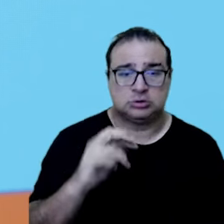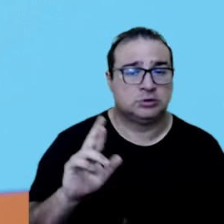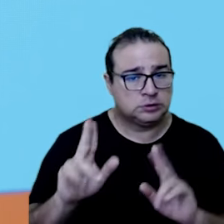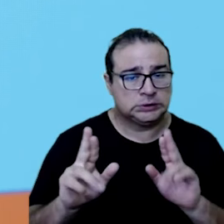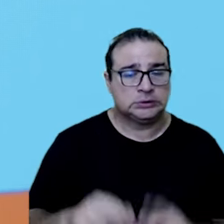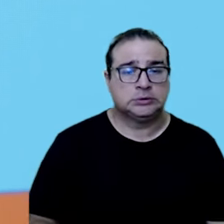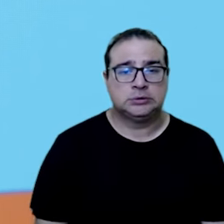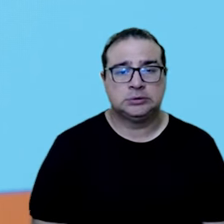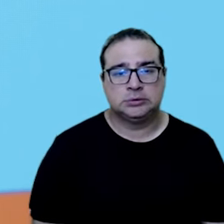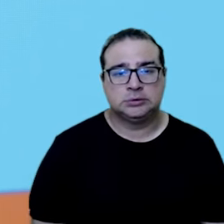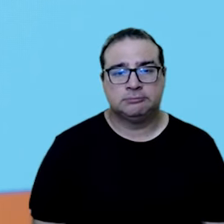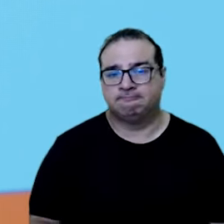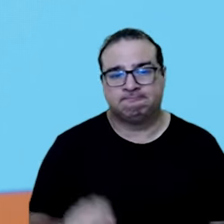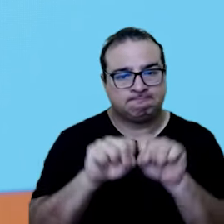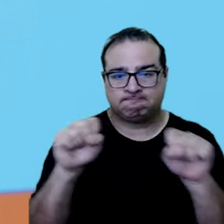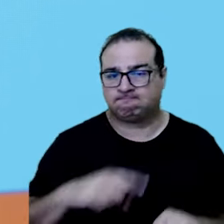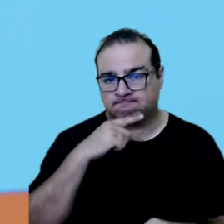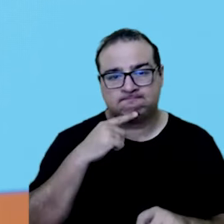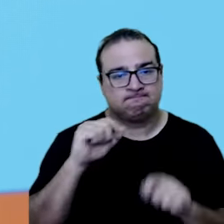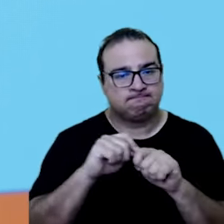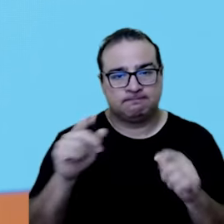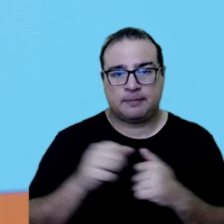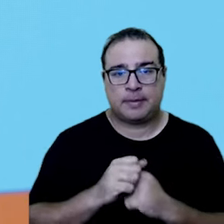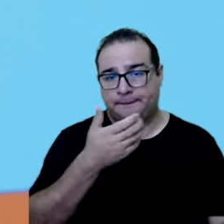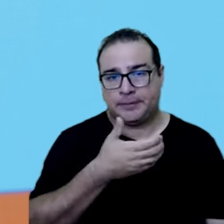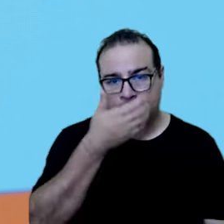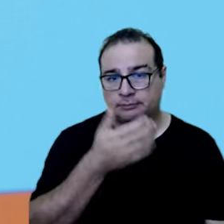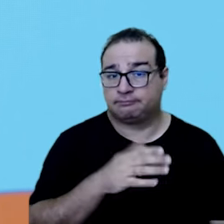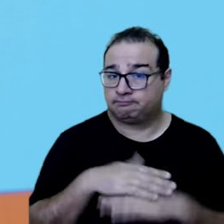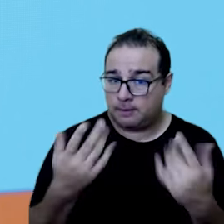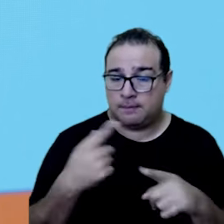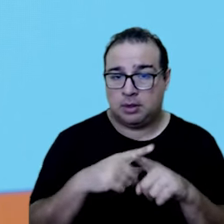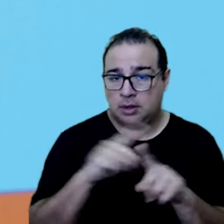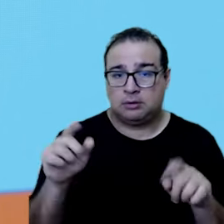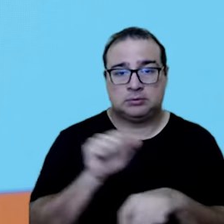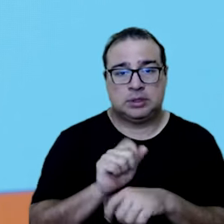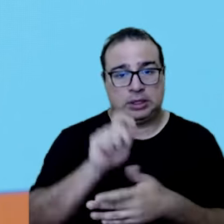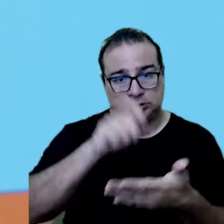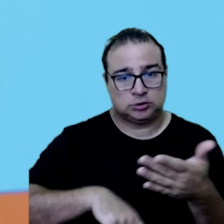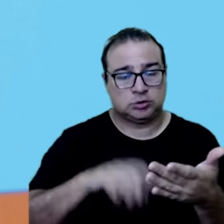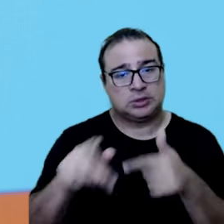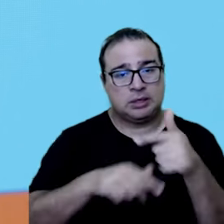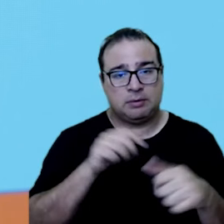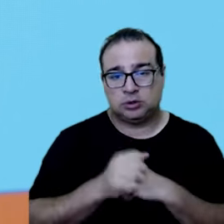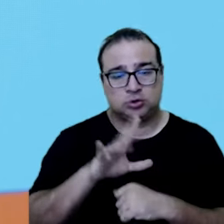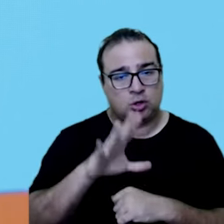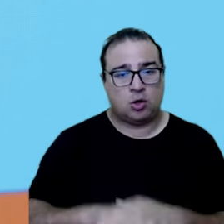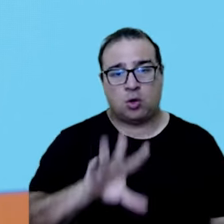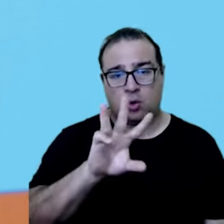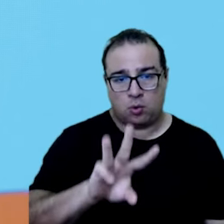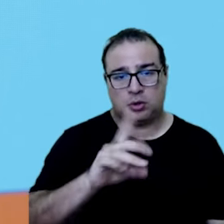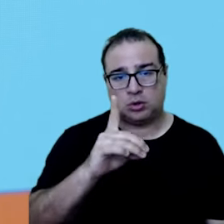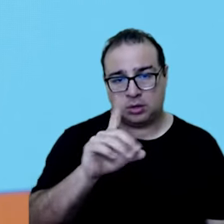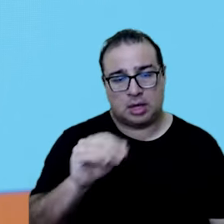eh esse sistema não consegue fazer emissão com o Macbook Por enquanto não a gente o assinador digital trabalha com Windows 10